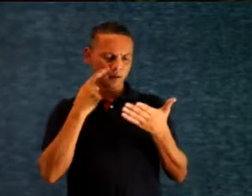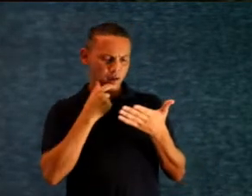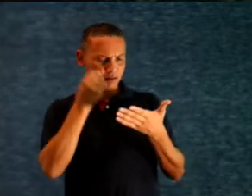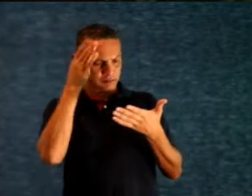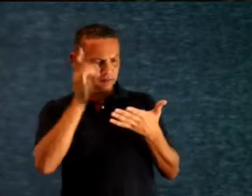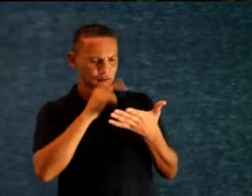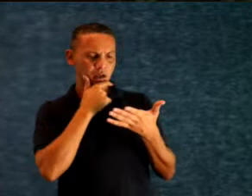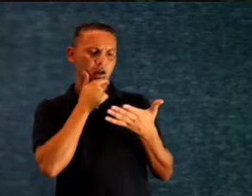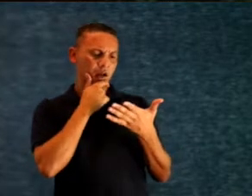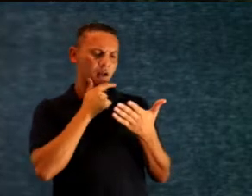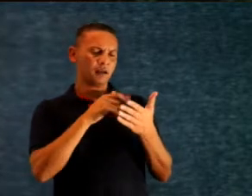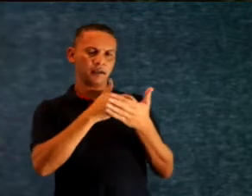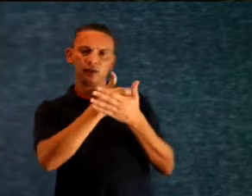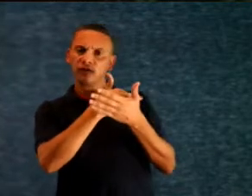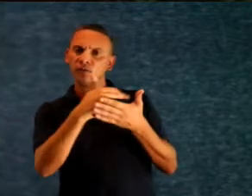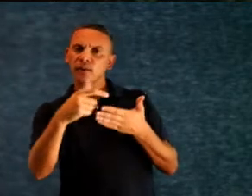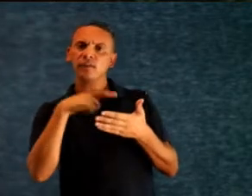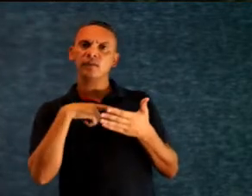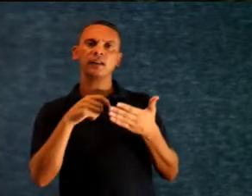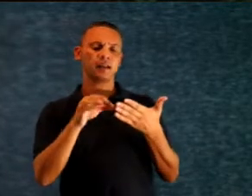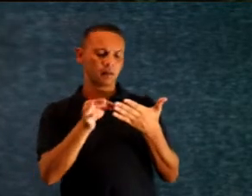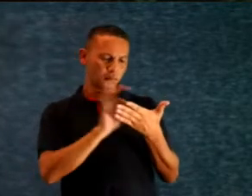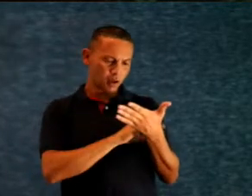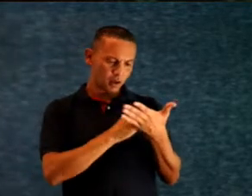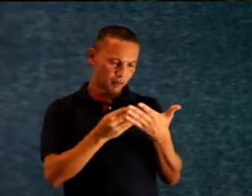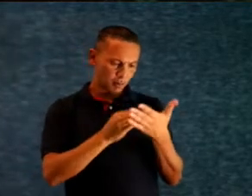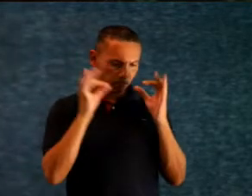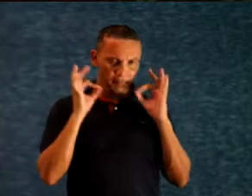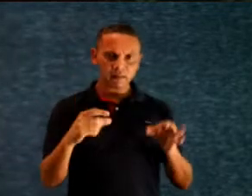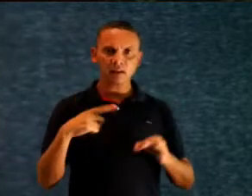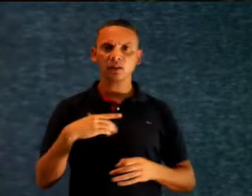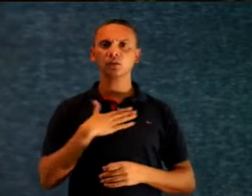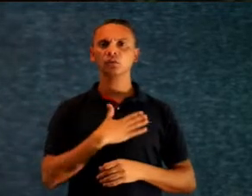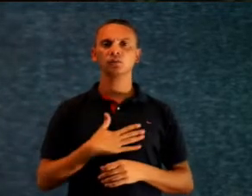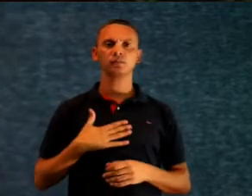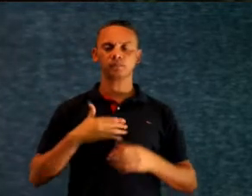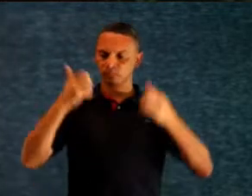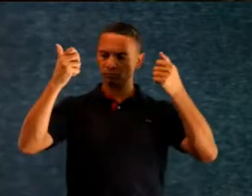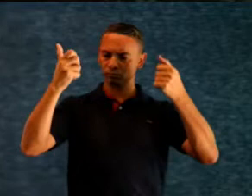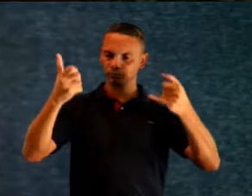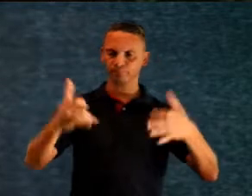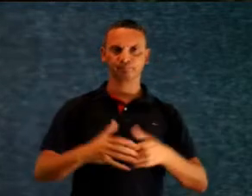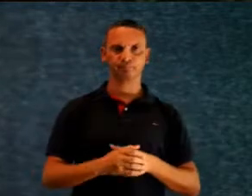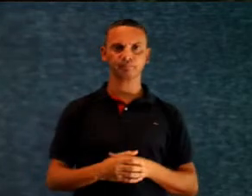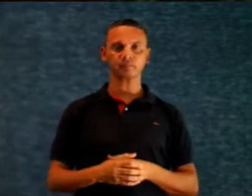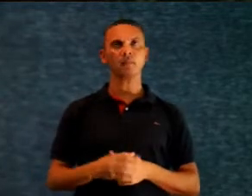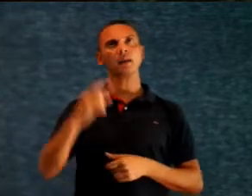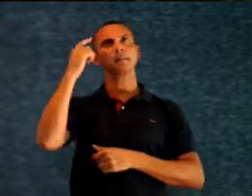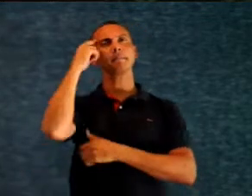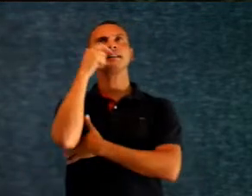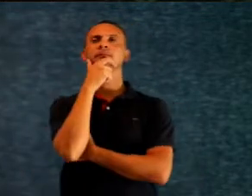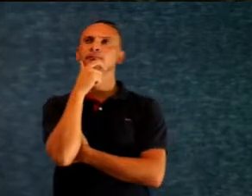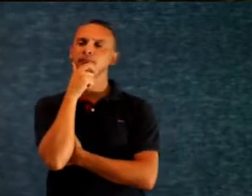esquecer páginas de menor relevância na obra da autora. Sempre me pareceu injusto